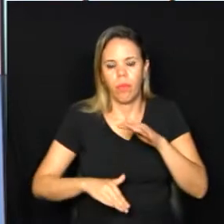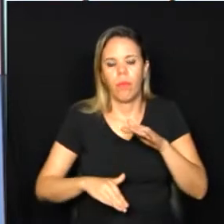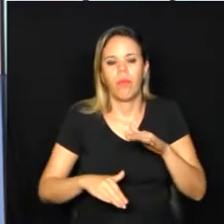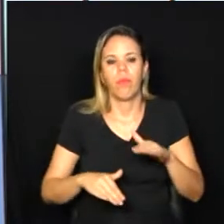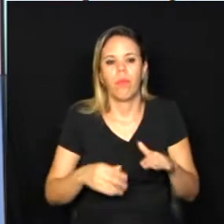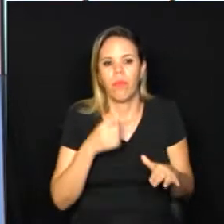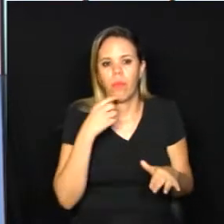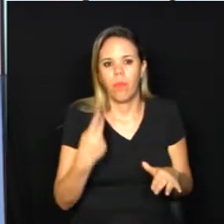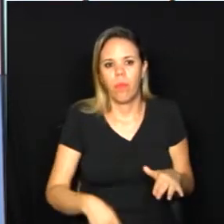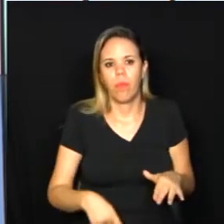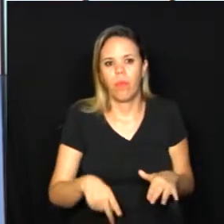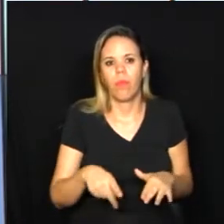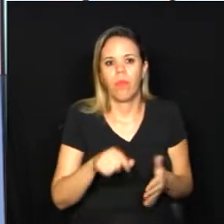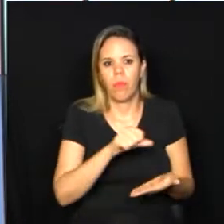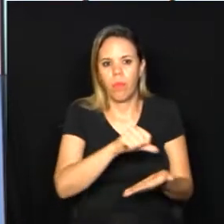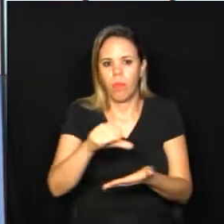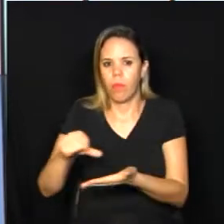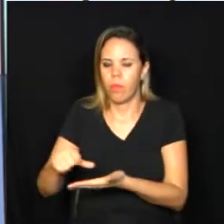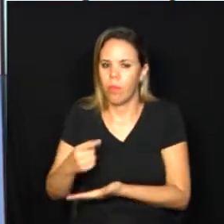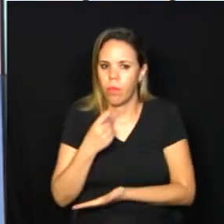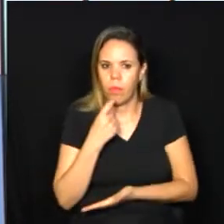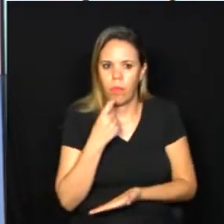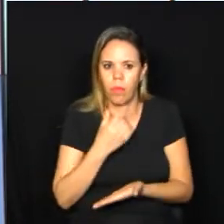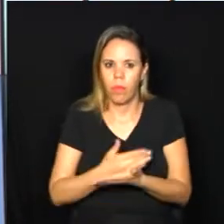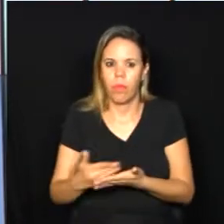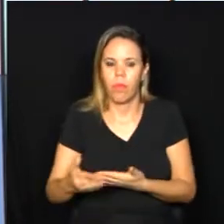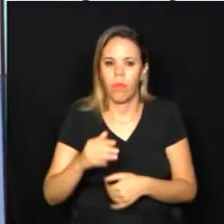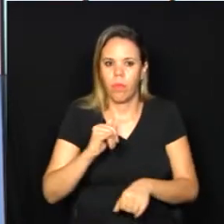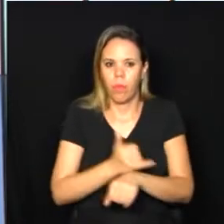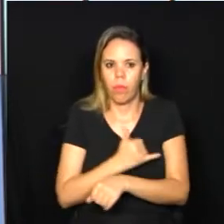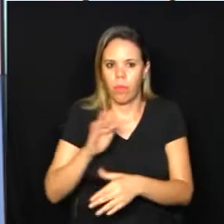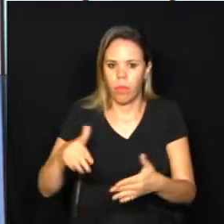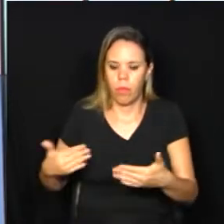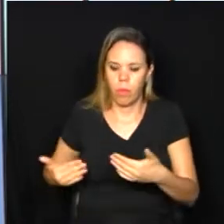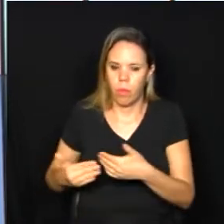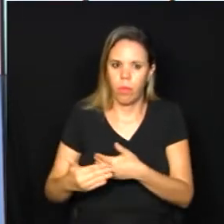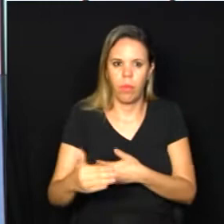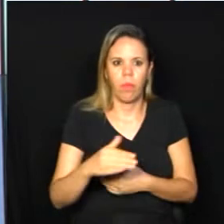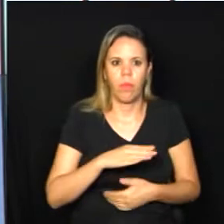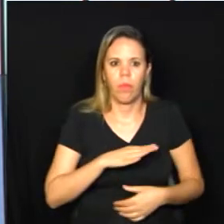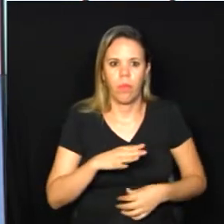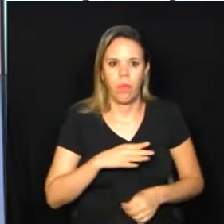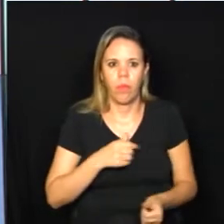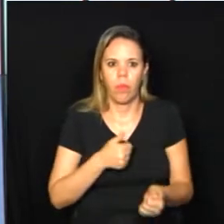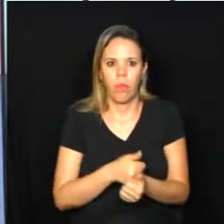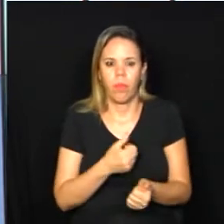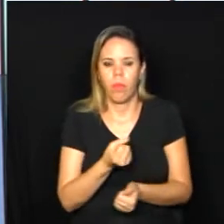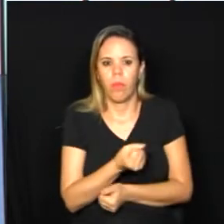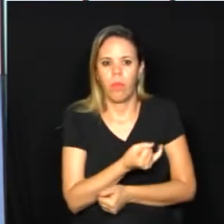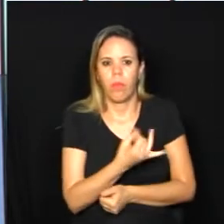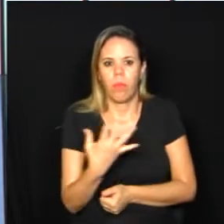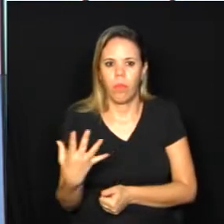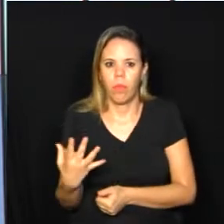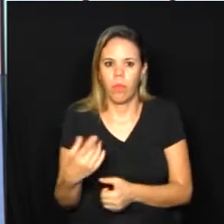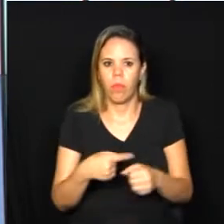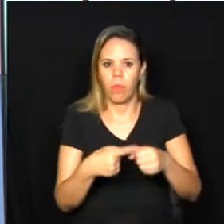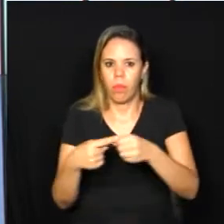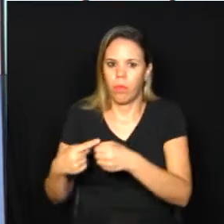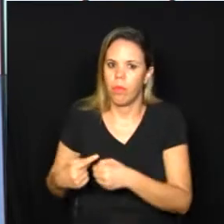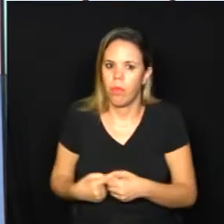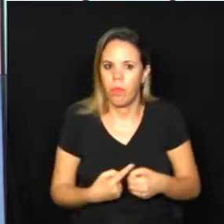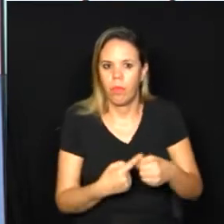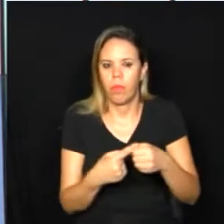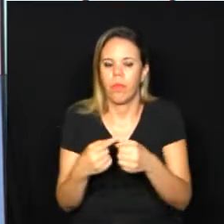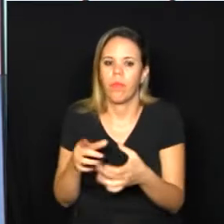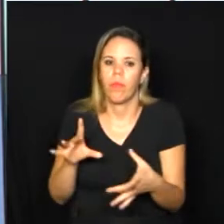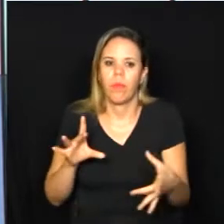que é Campinas e região, começa de Jundiaí para cá, para vocês terem uma ideia de quantos municípios